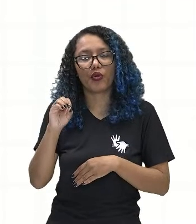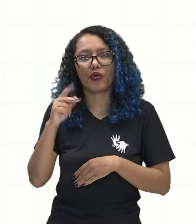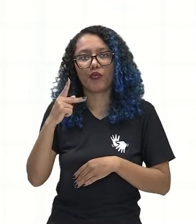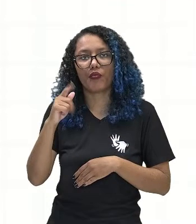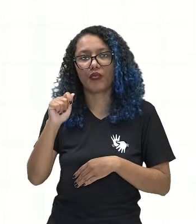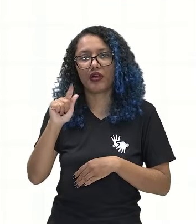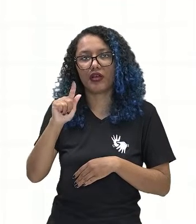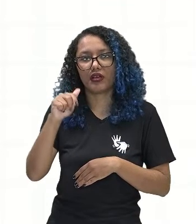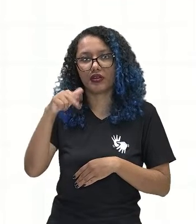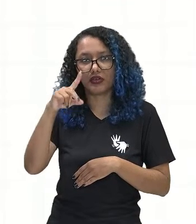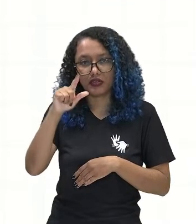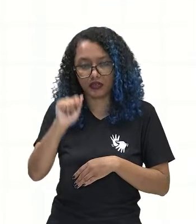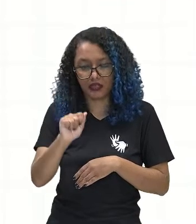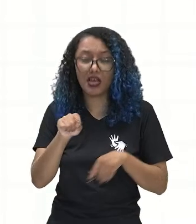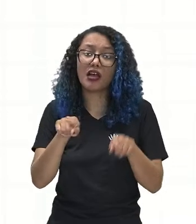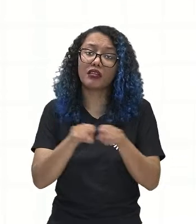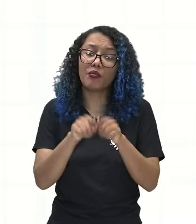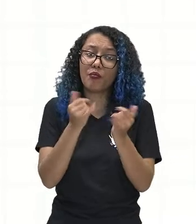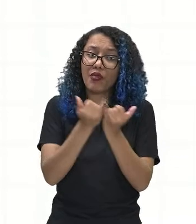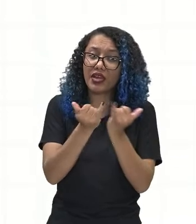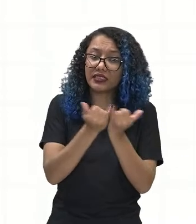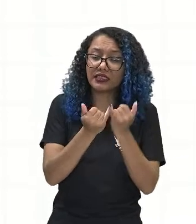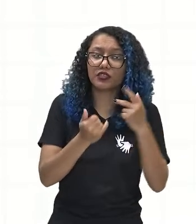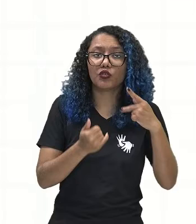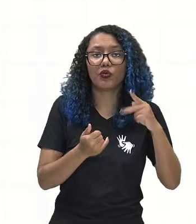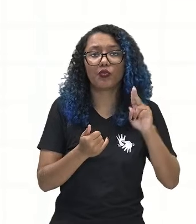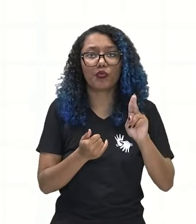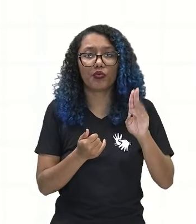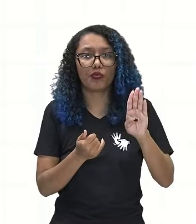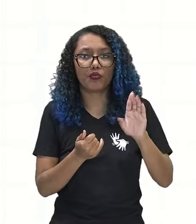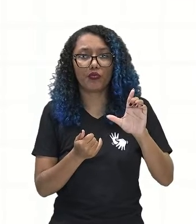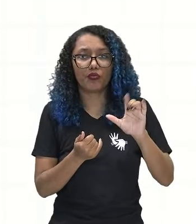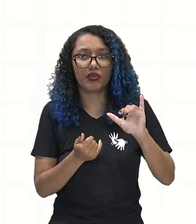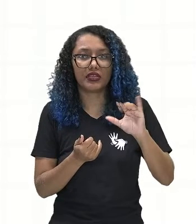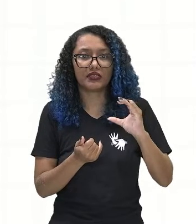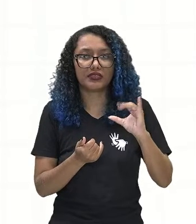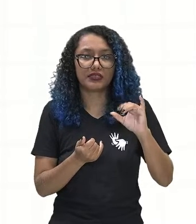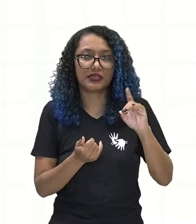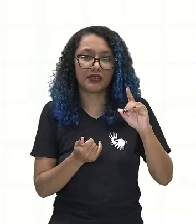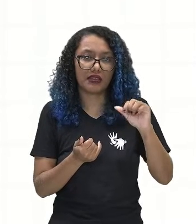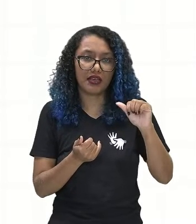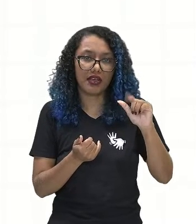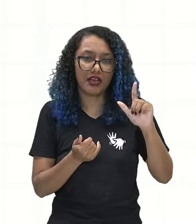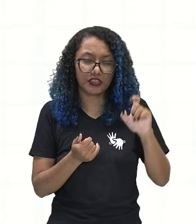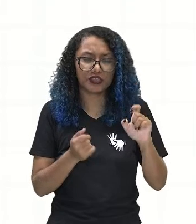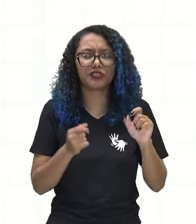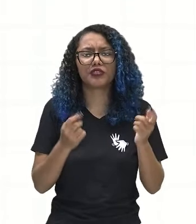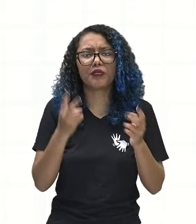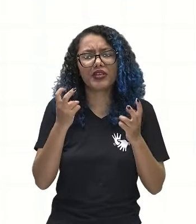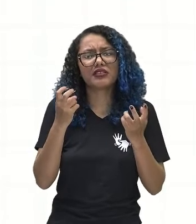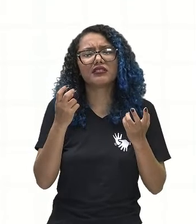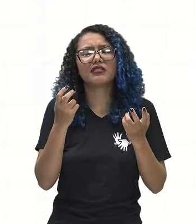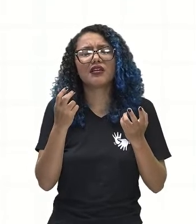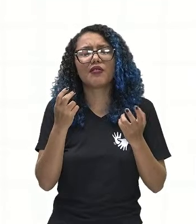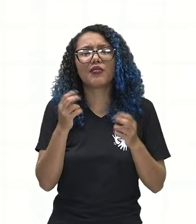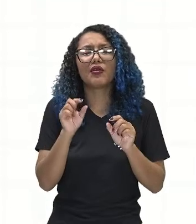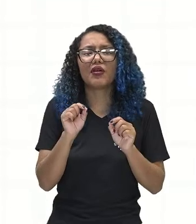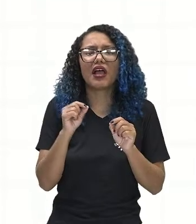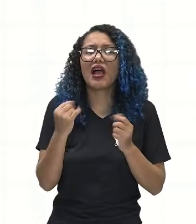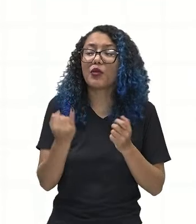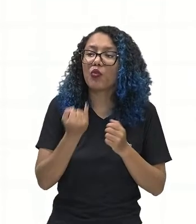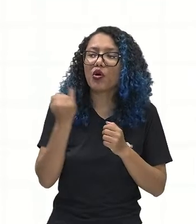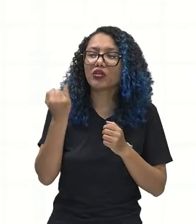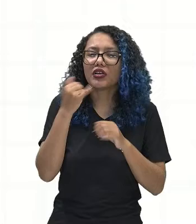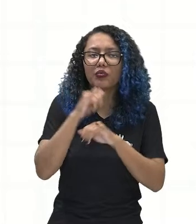de publicidade, nós também pensamos, né? Ah, propaganda é a alma do negócio e tal. Mas em si mesma, ela se